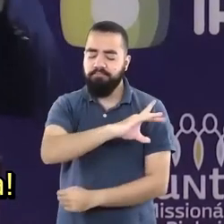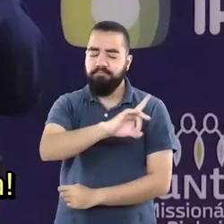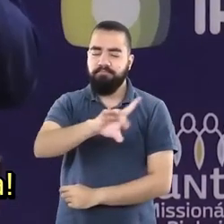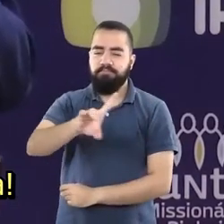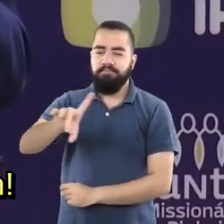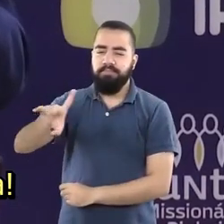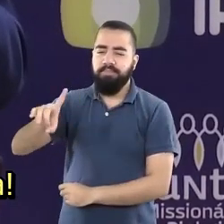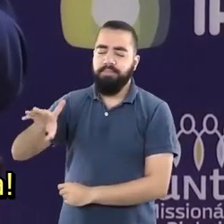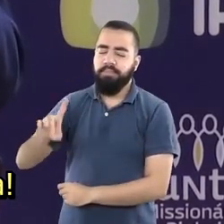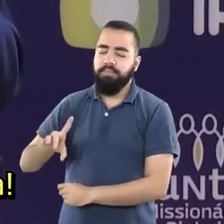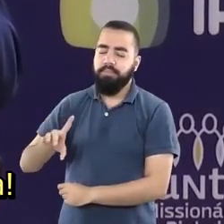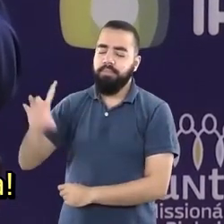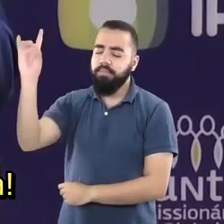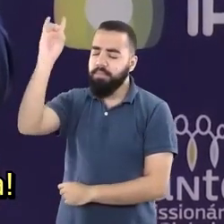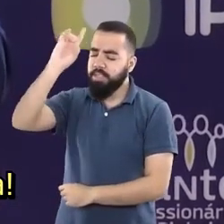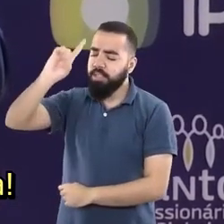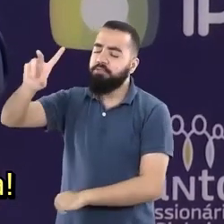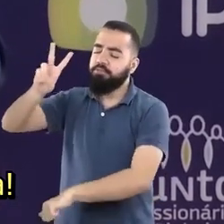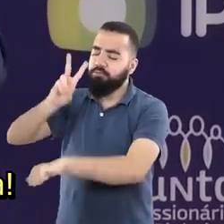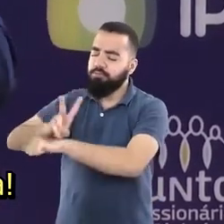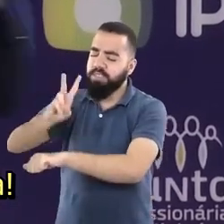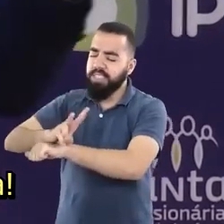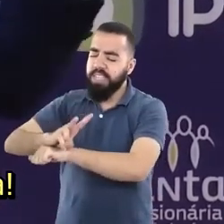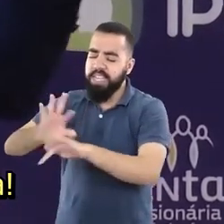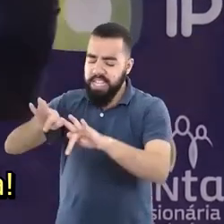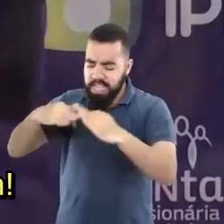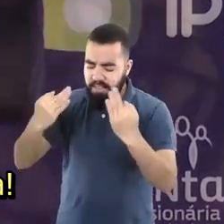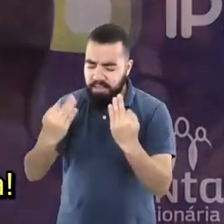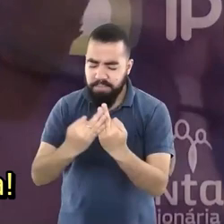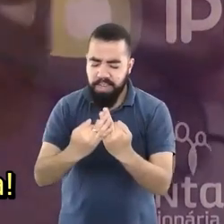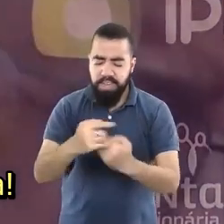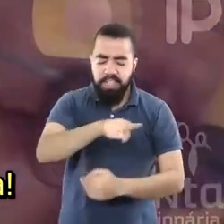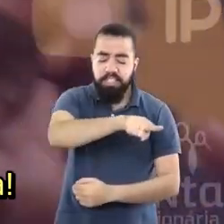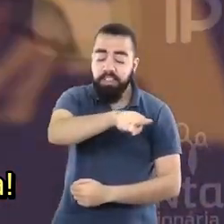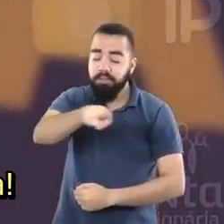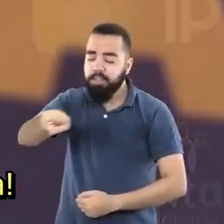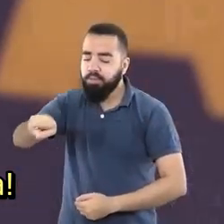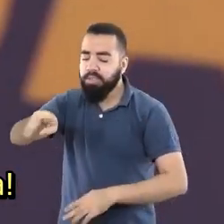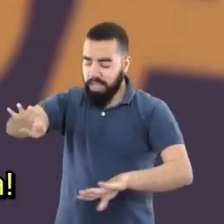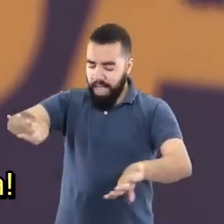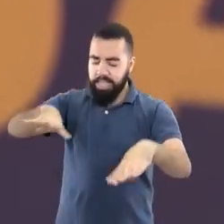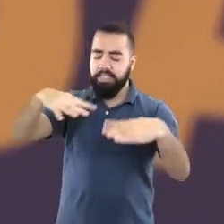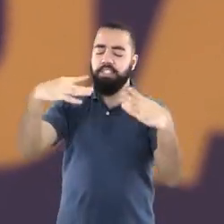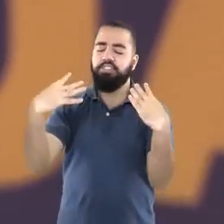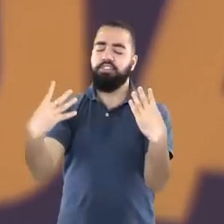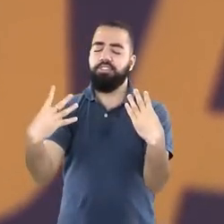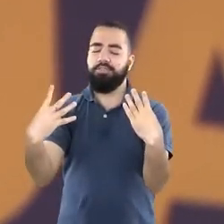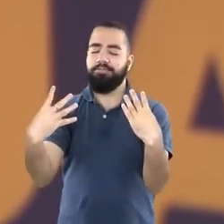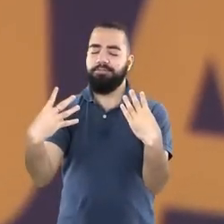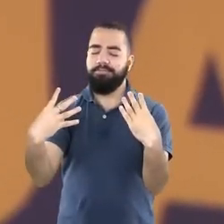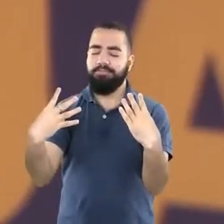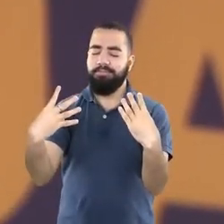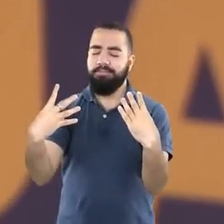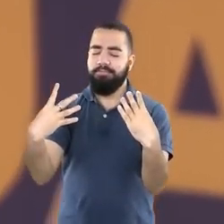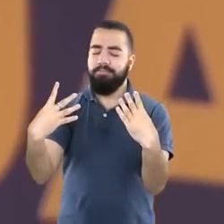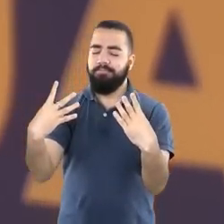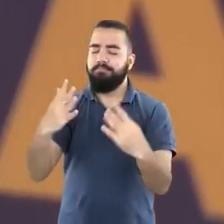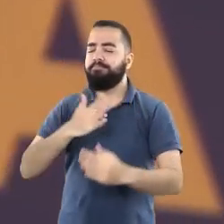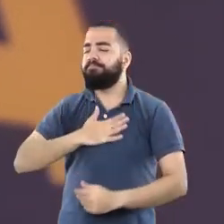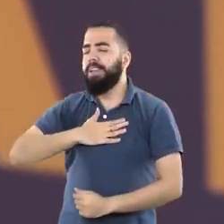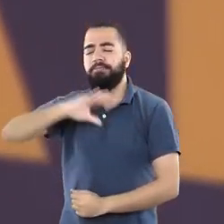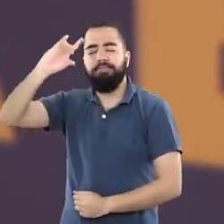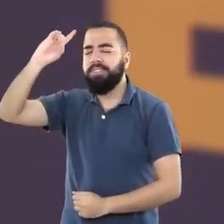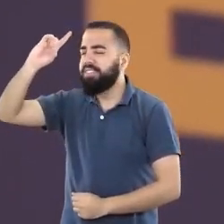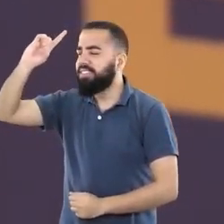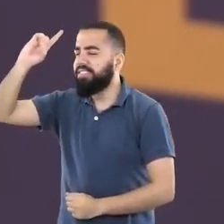tu és o Deus de todos aqueles que estão nos assistindo nos mais diversos lugares do Brasil e do mundo. Meu Deus, tu sabes a